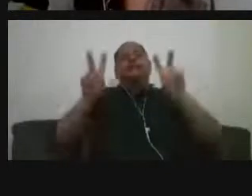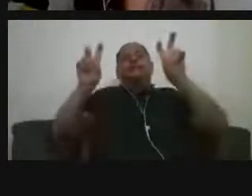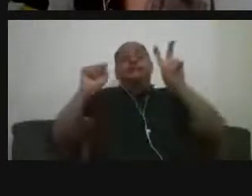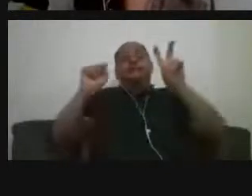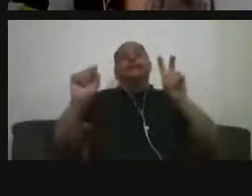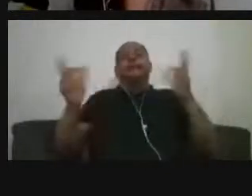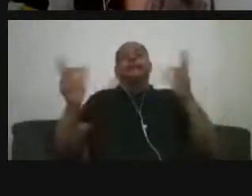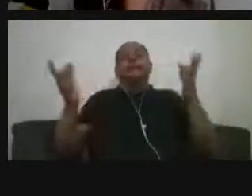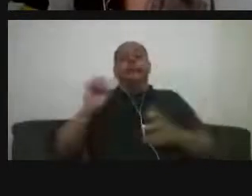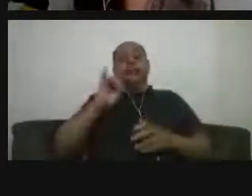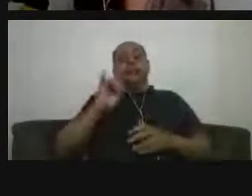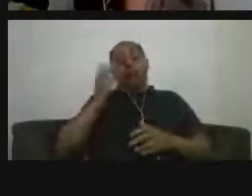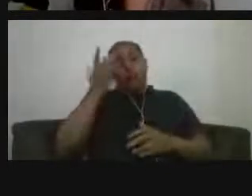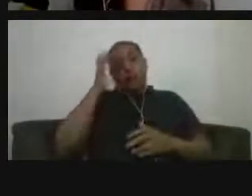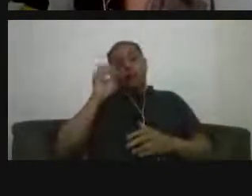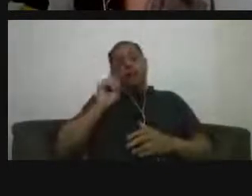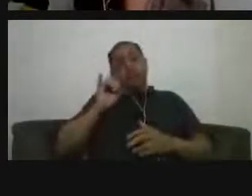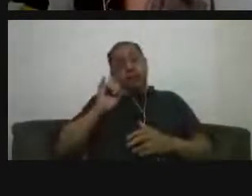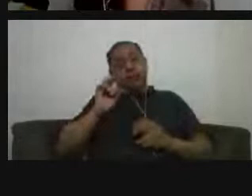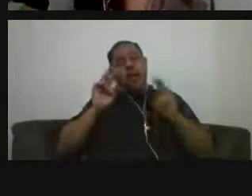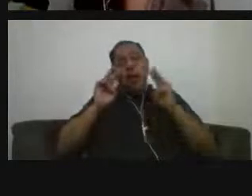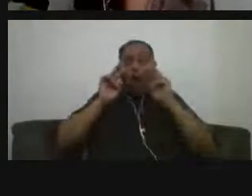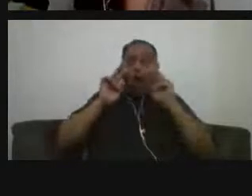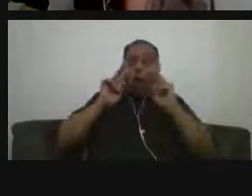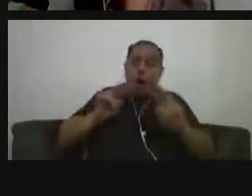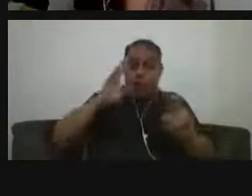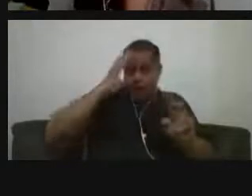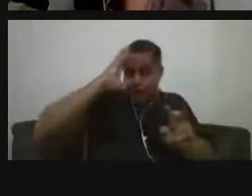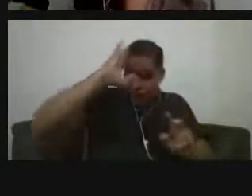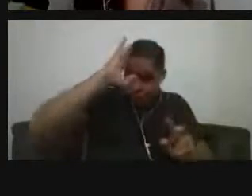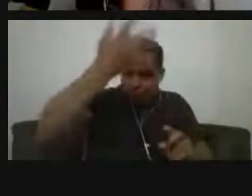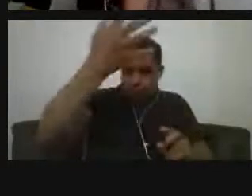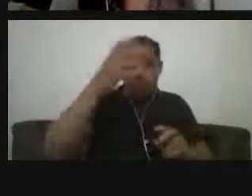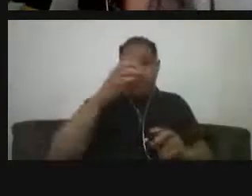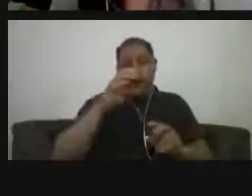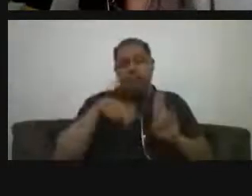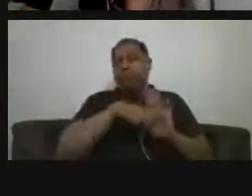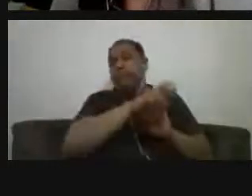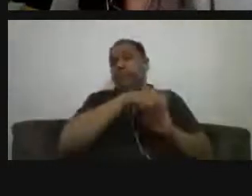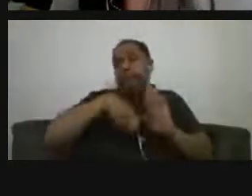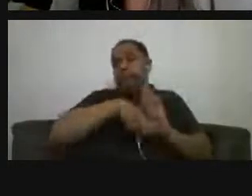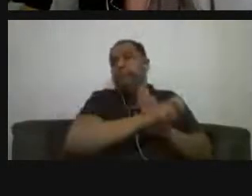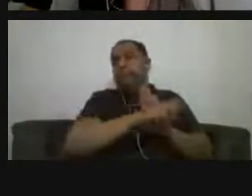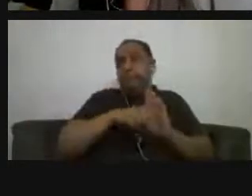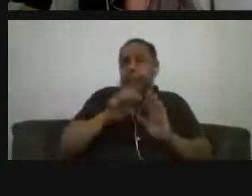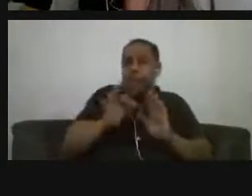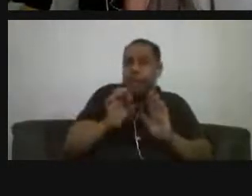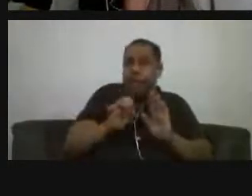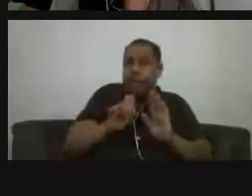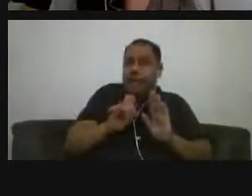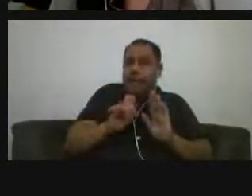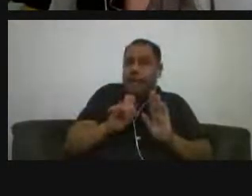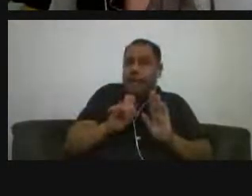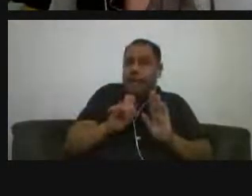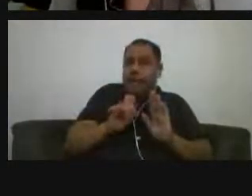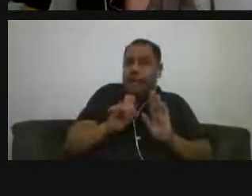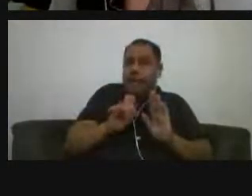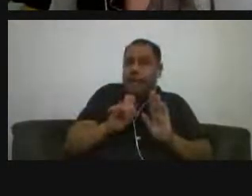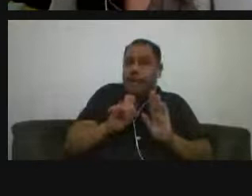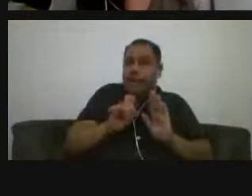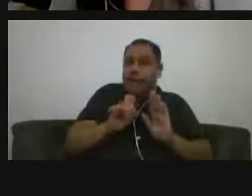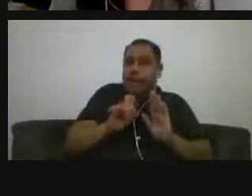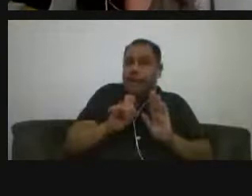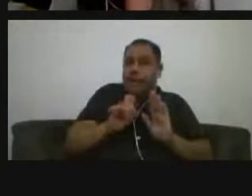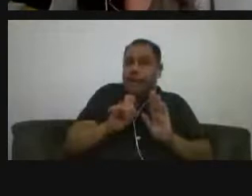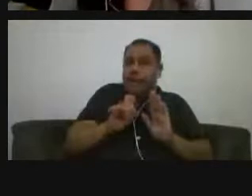para resolver esse tédio, né? Para resolver essa questão como um prazer necessidade, eu acho que isso sim leva ao desassossego, né? Porque